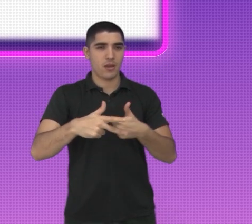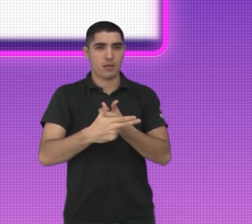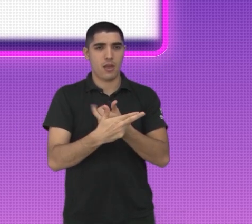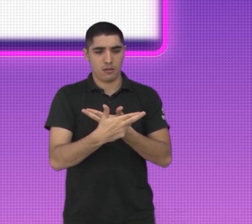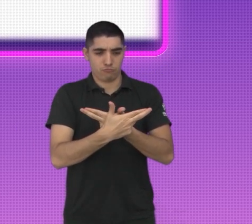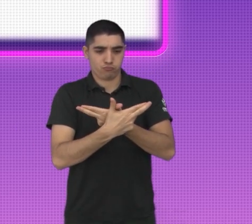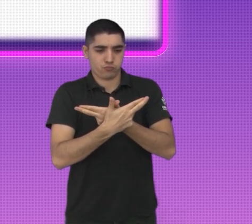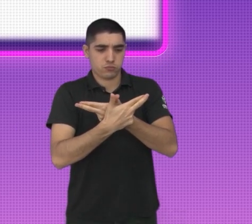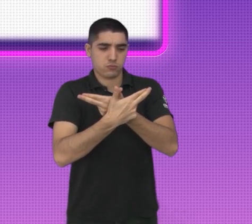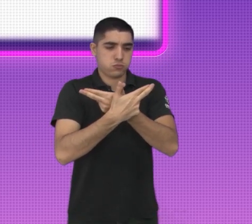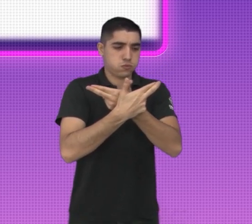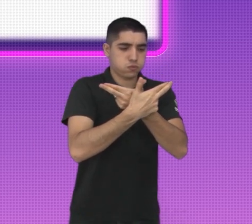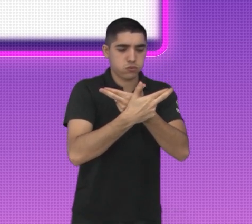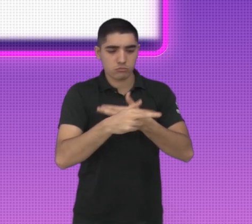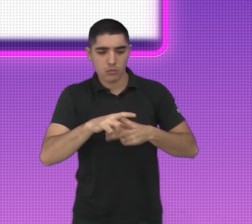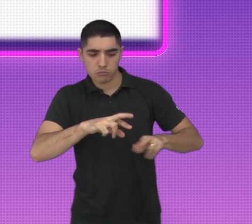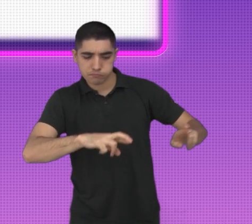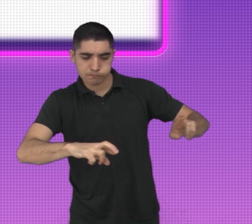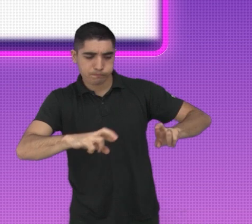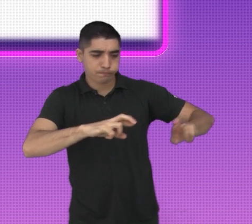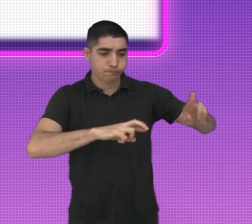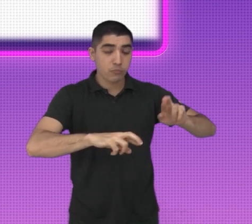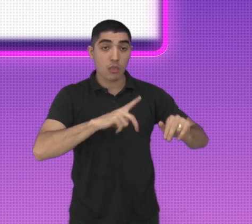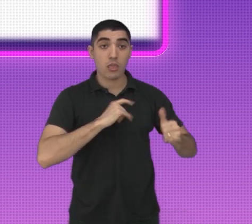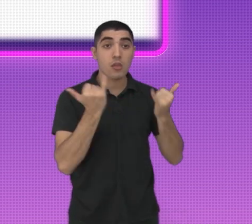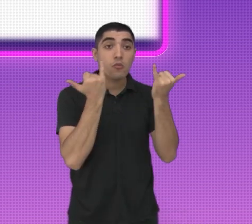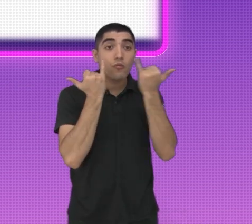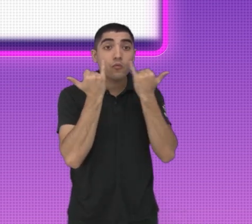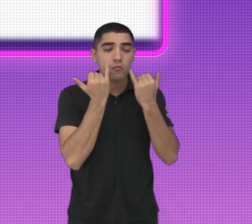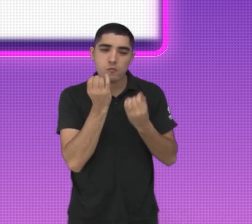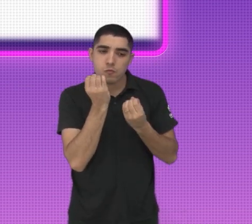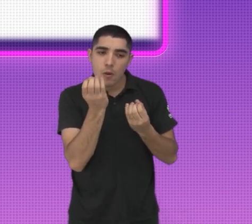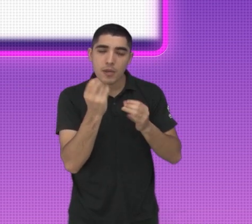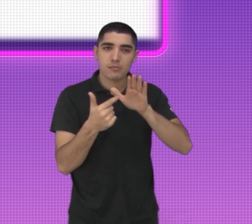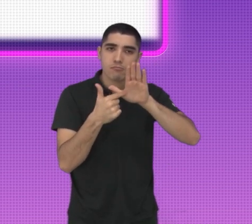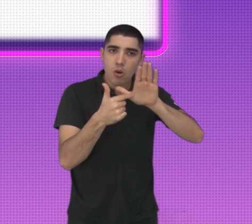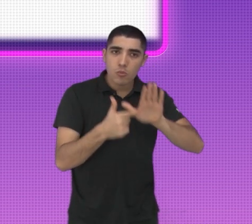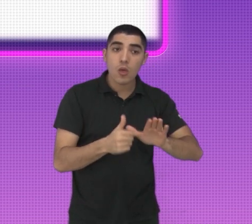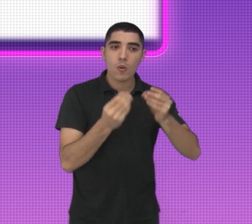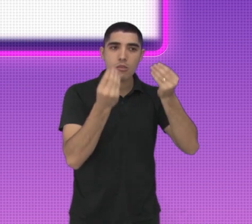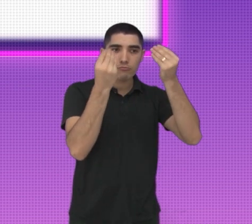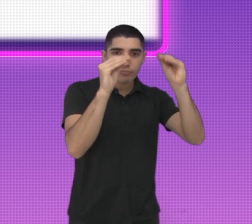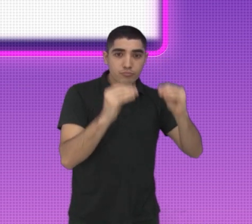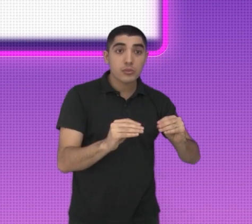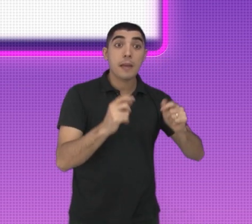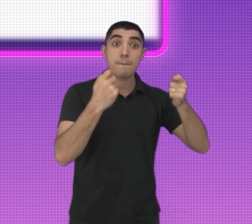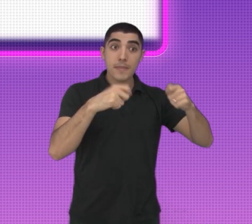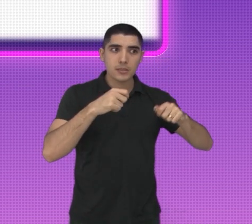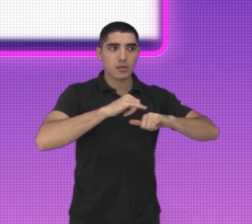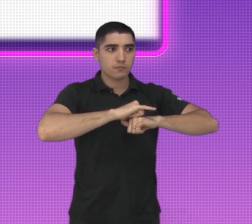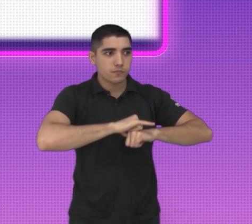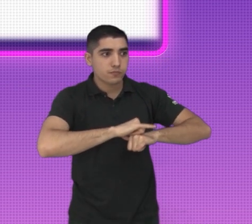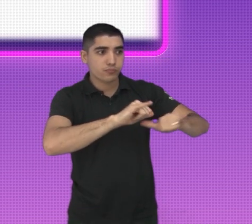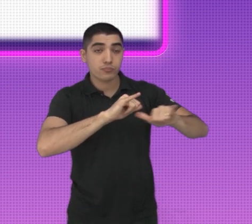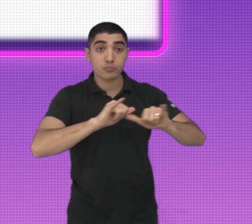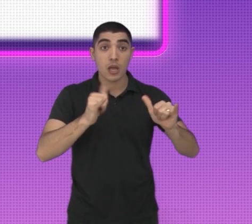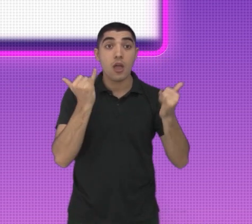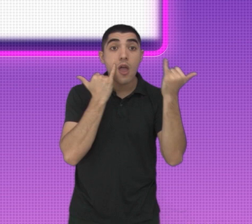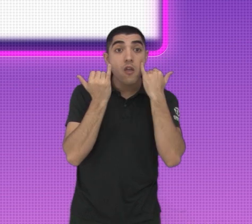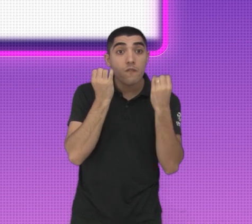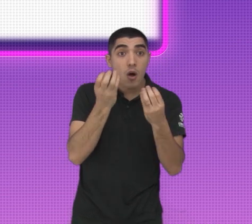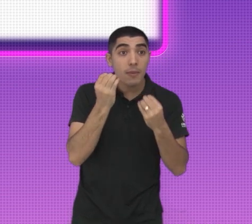em ambiente informatizado, que atuará então por meio de base de dados, visando o oferecimento de